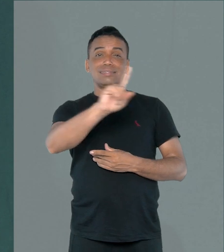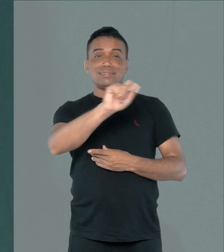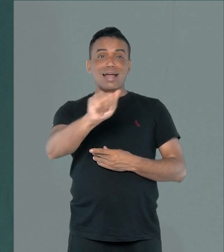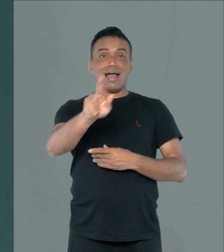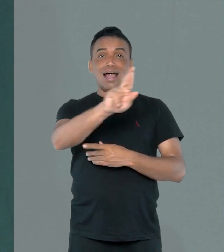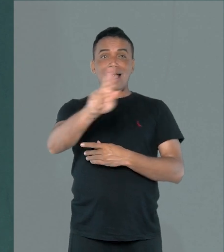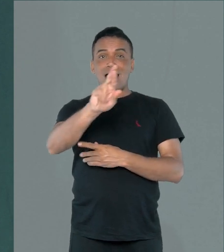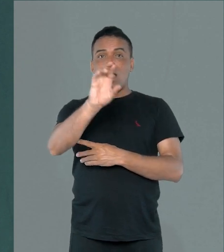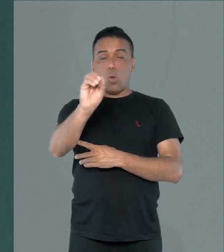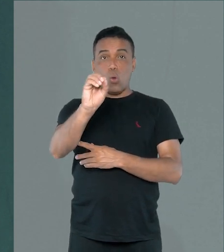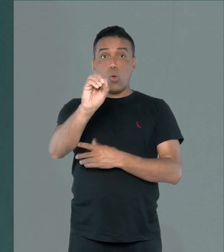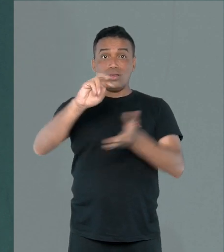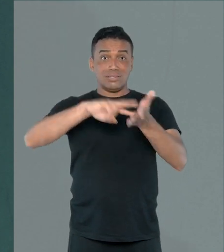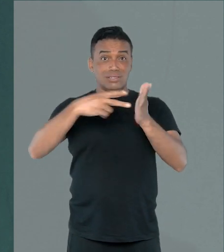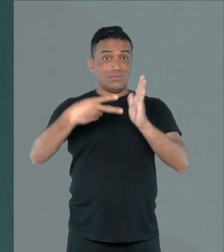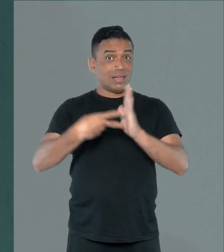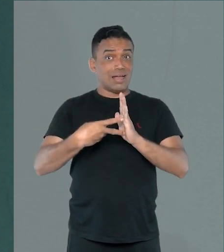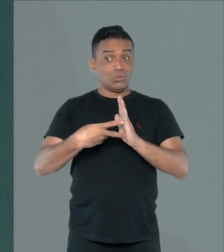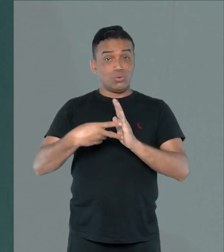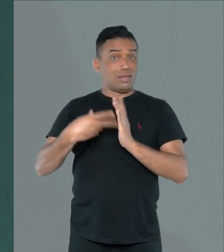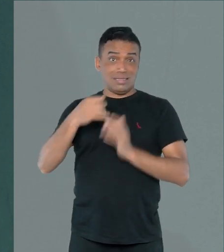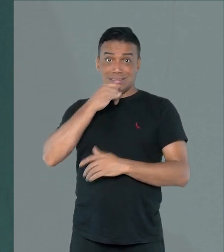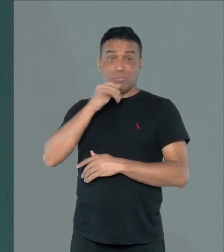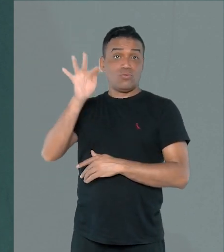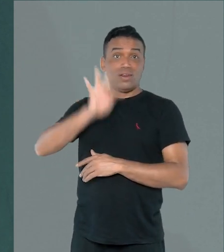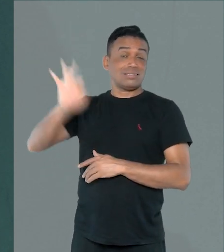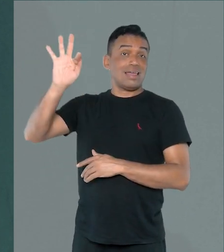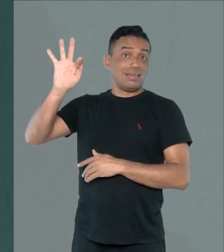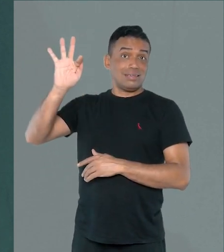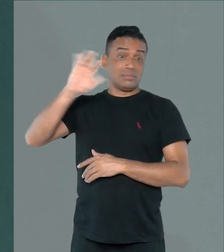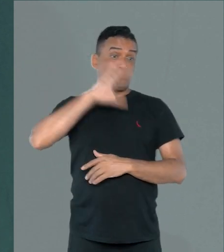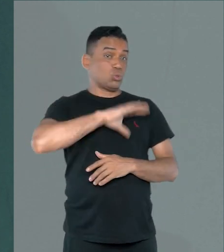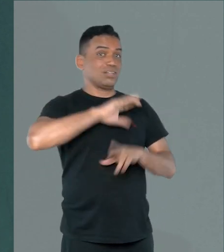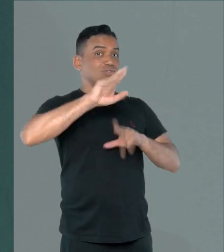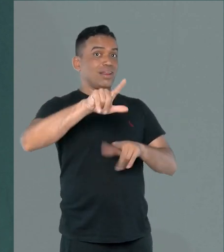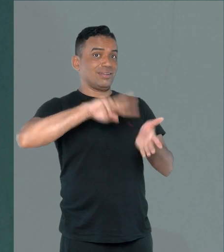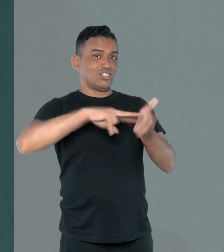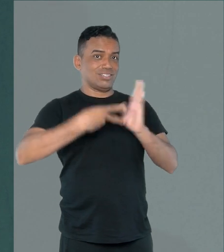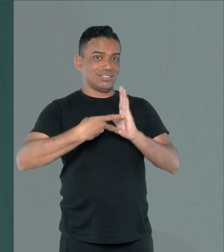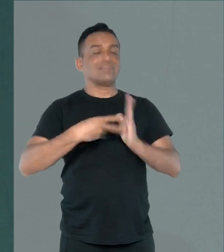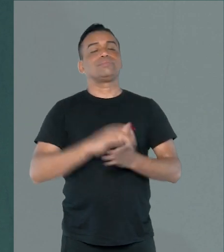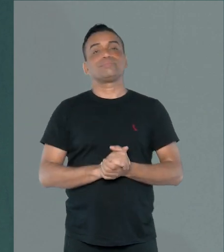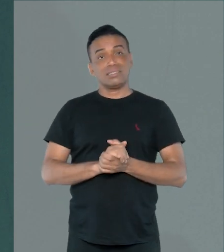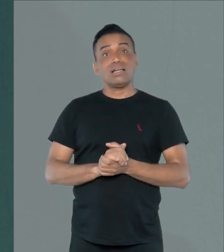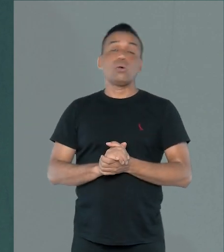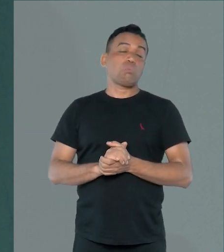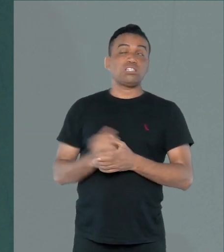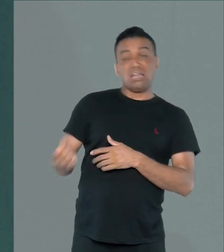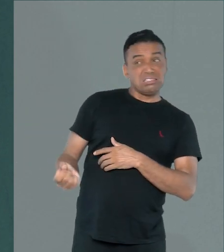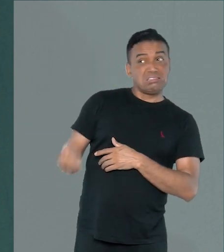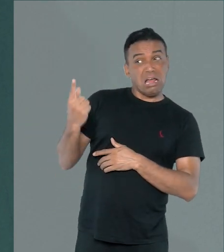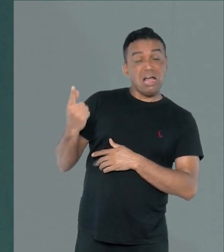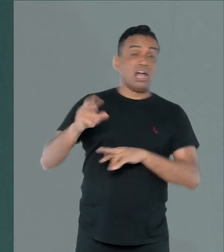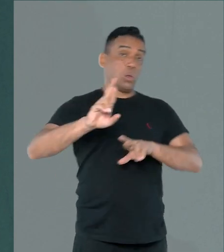em português não é exatamente o sentido francês. Bizarro em francês pode ser muita coisa, estranho,